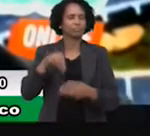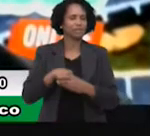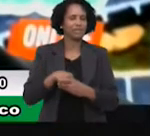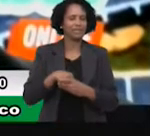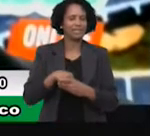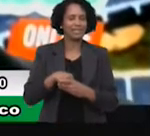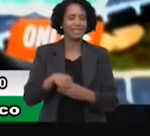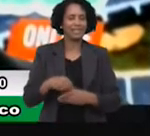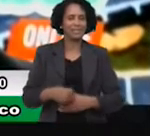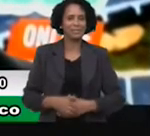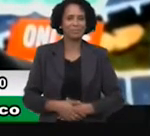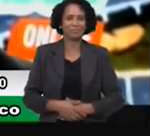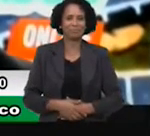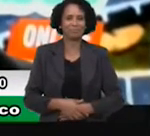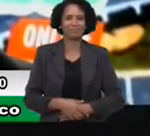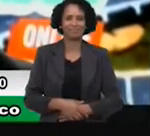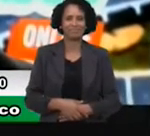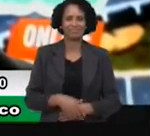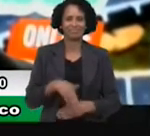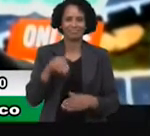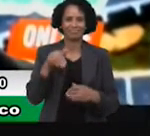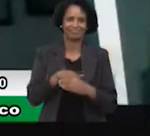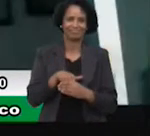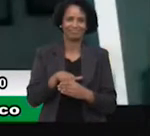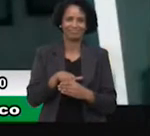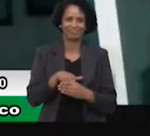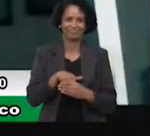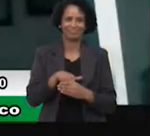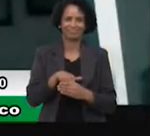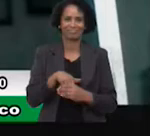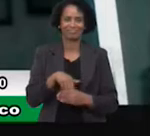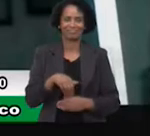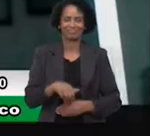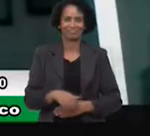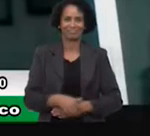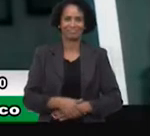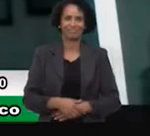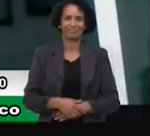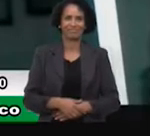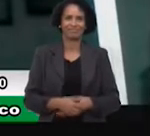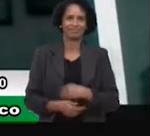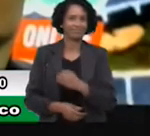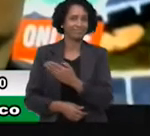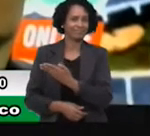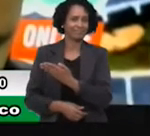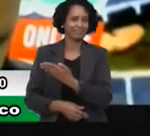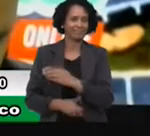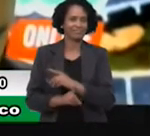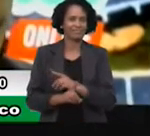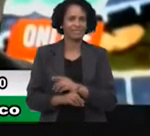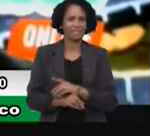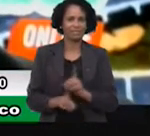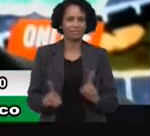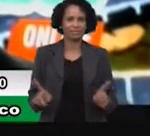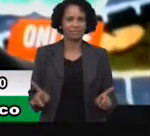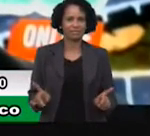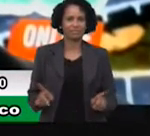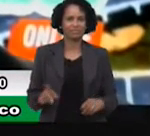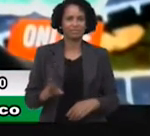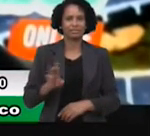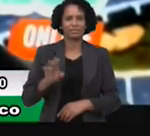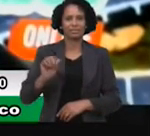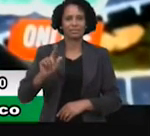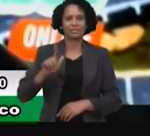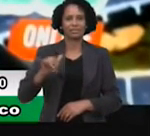Nobre vereador Ralf, como vota, Vossa Excelência? Não, nobre vereador Ricardo. Registrado o voto não do nobre vereador Ralf. Nobre vereador